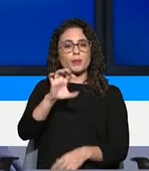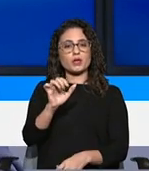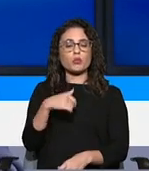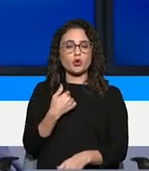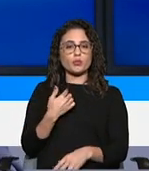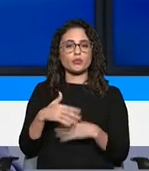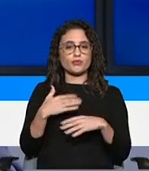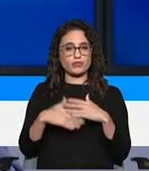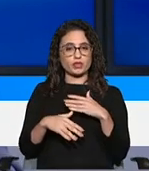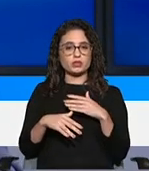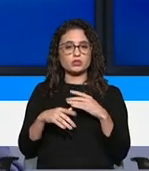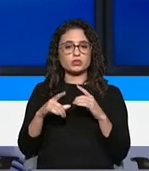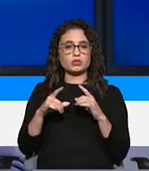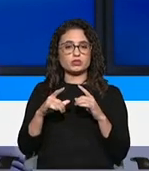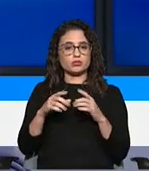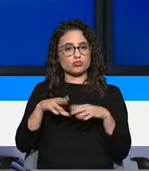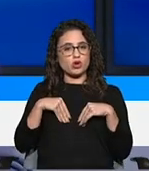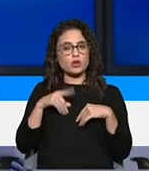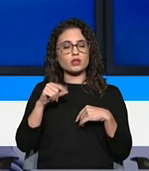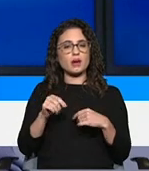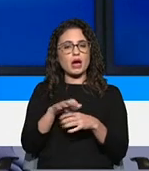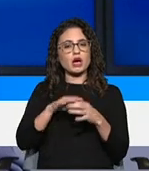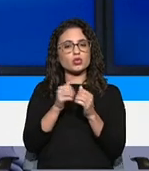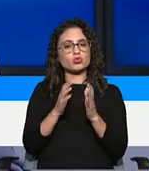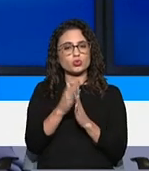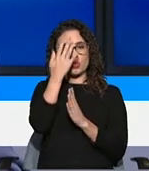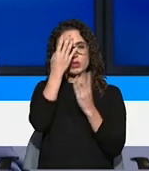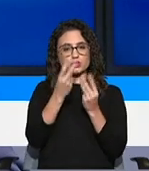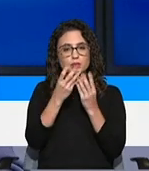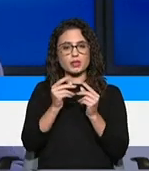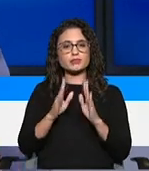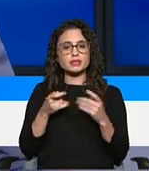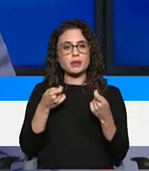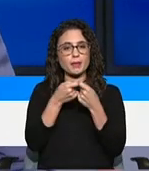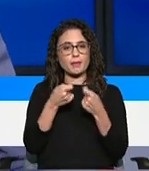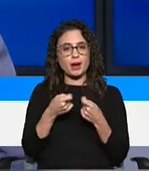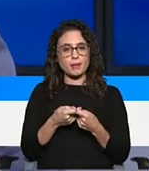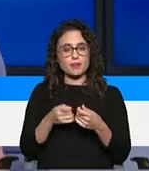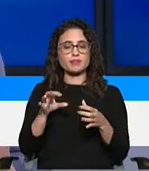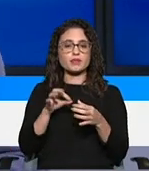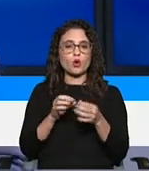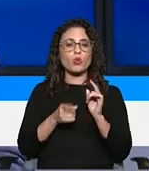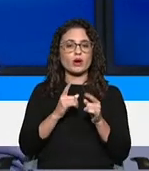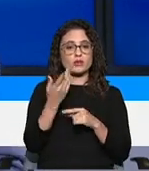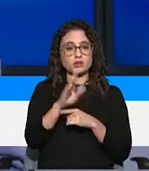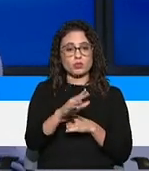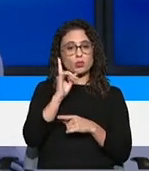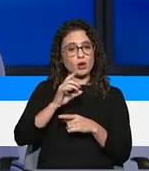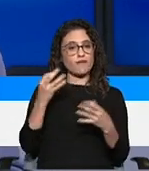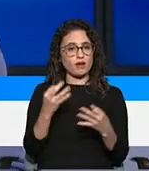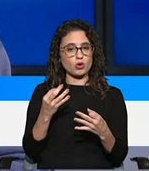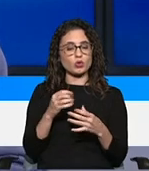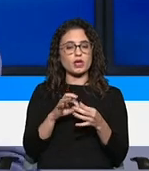e naturalmente Todas aquelas áreas a que o orçamento terá de dar resposta não só às questões por exemplo que são muito importantes ao nível do